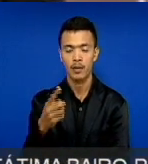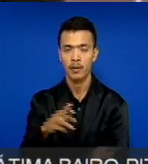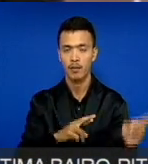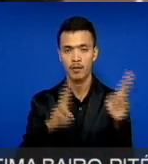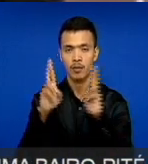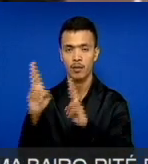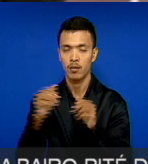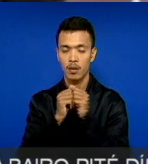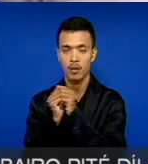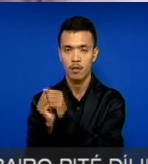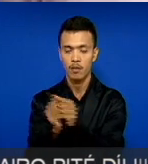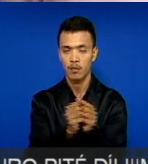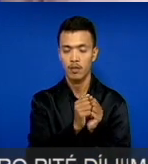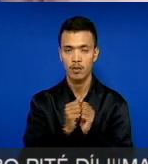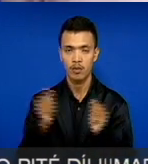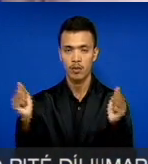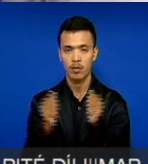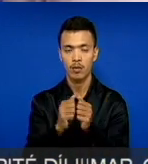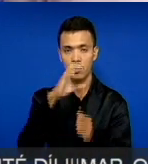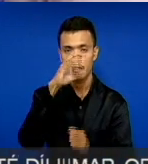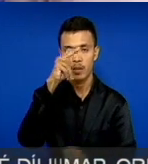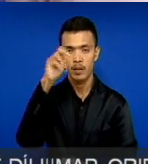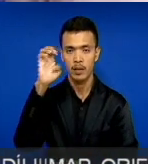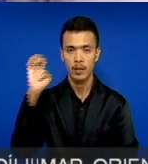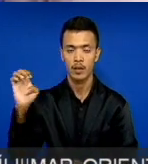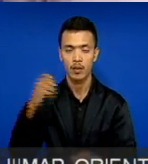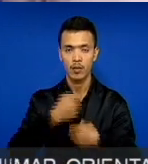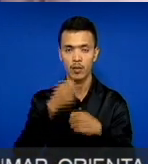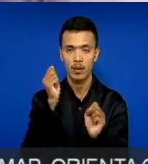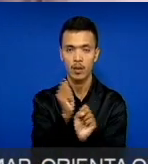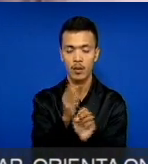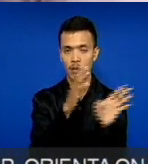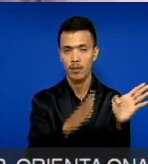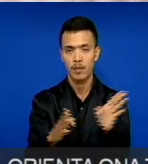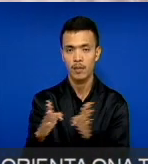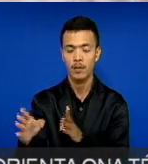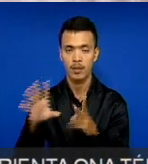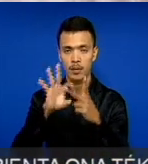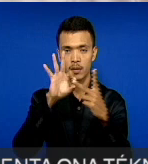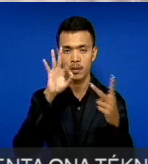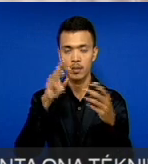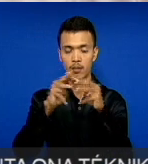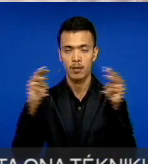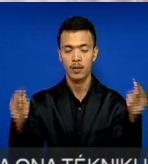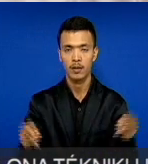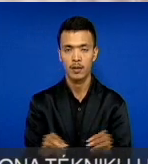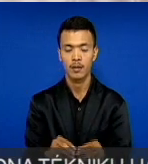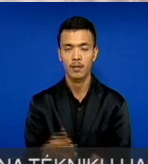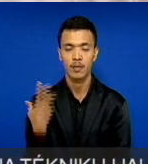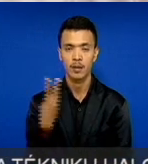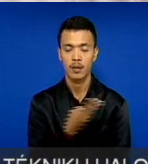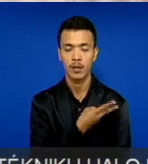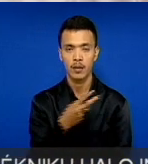pronto colabora hamutu com a Comissão Nacional da Eleição, rodi halau preparação da eleição municipal. Também, cada que tem lei,